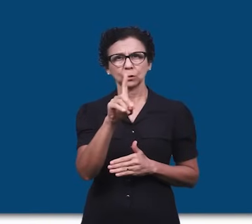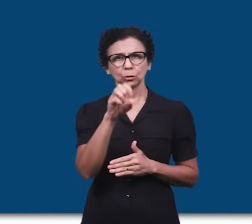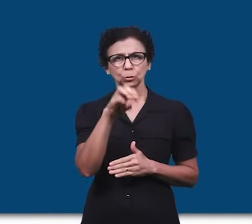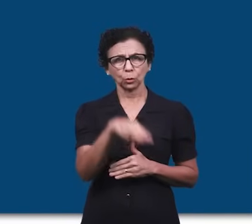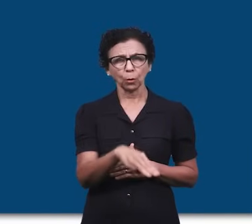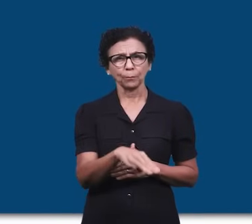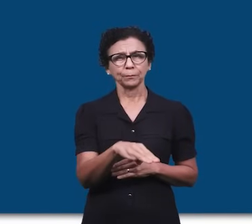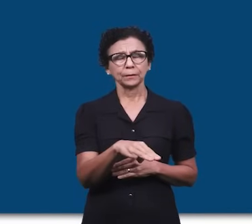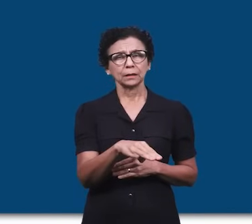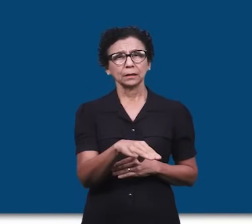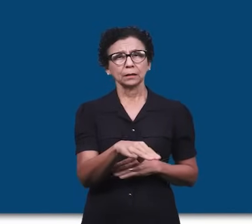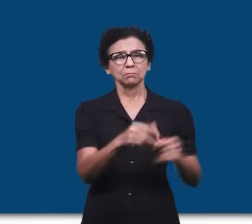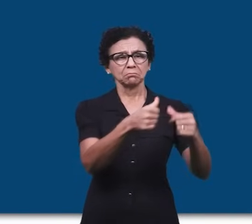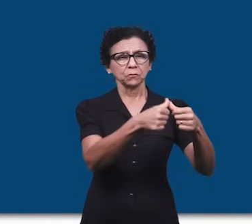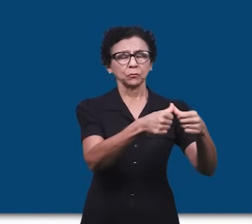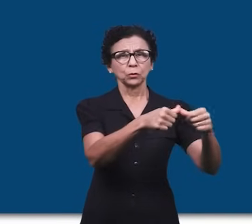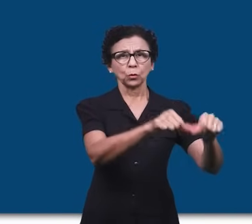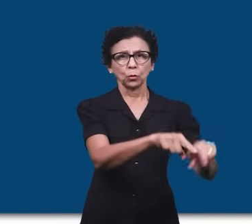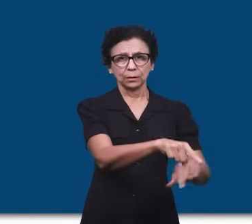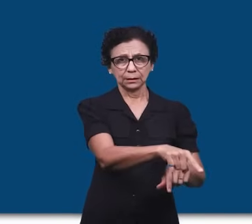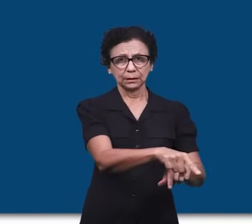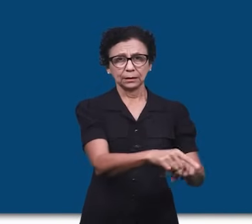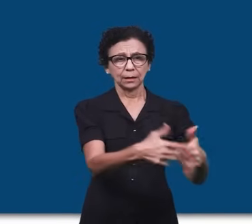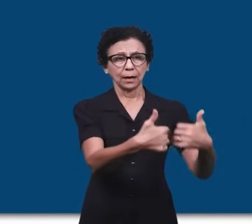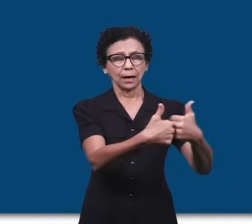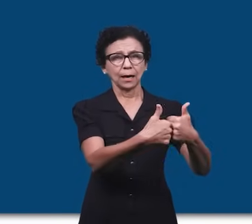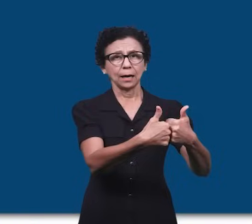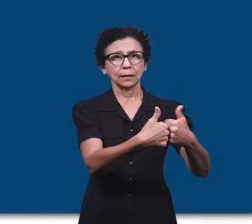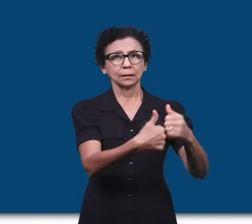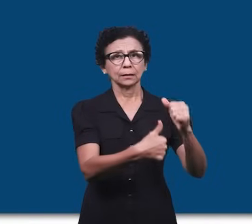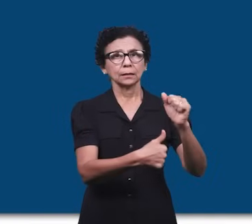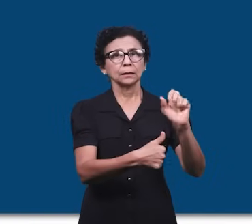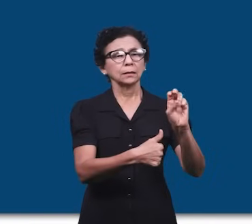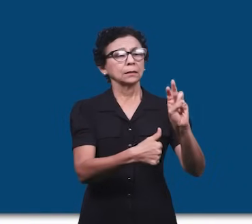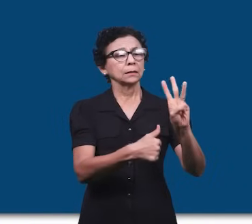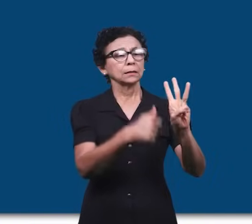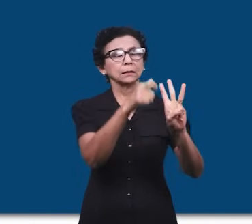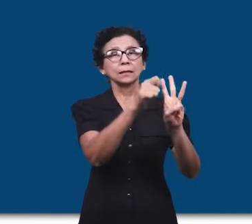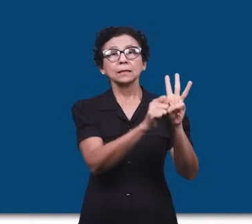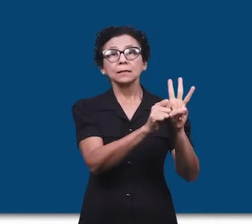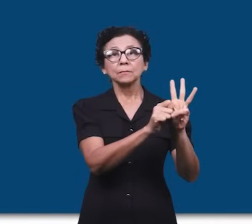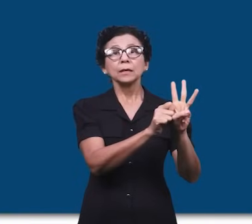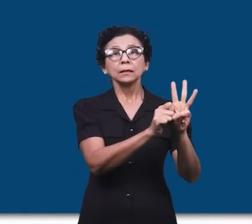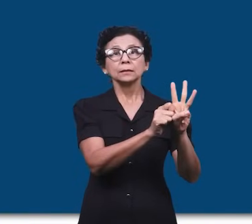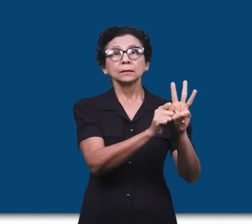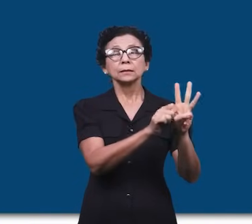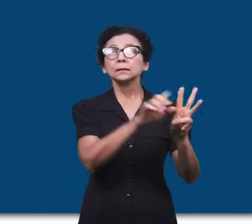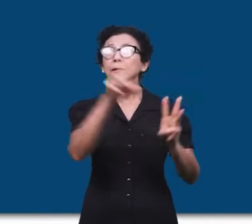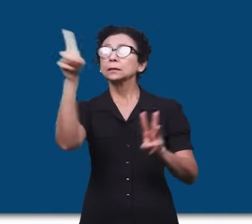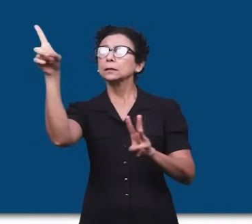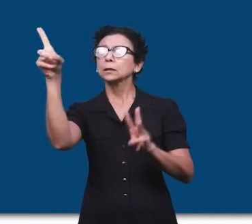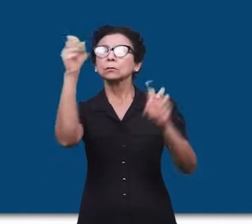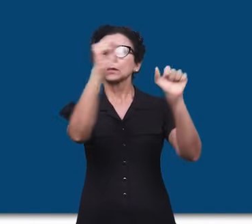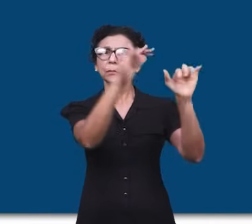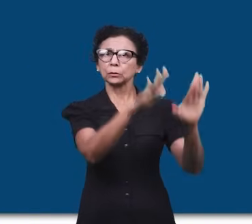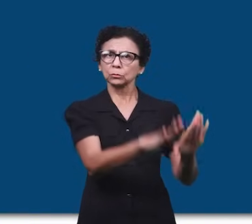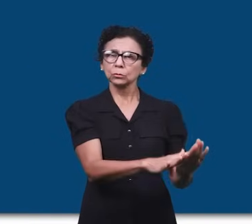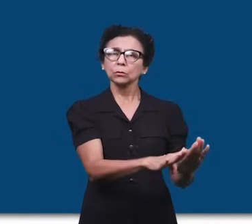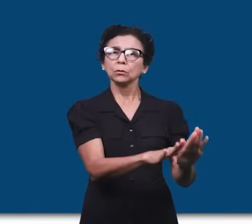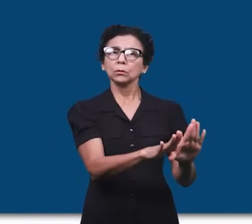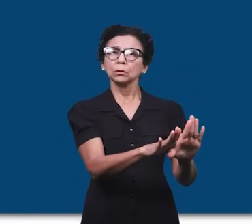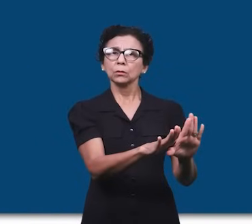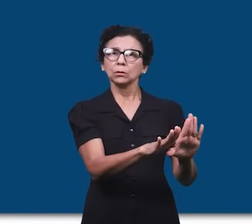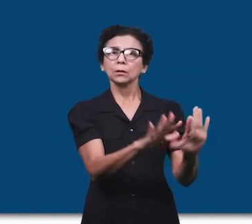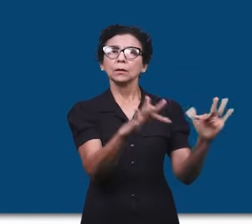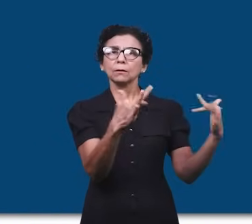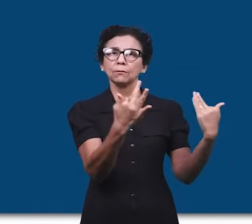Senhor em casa de Obed-edom, o geteu, 3 meses. E abençoou o Senhor a Obed-edom